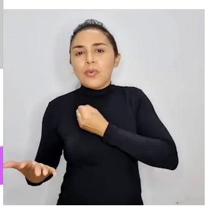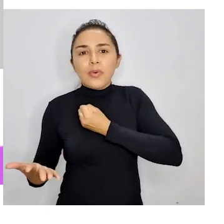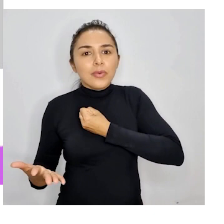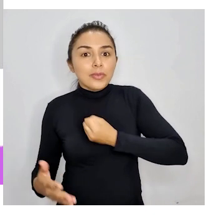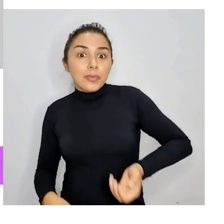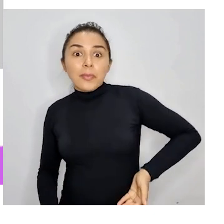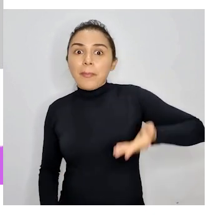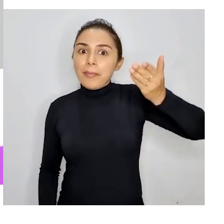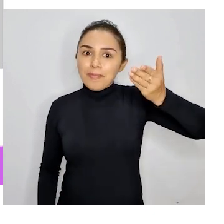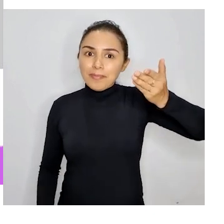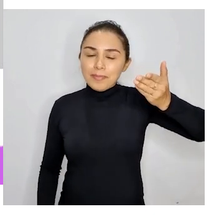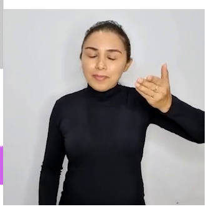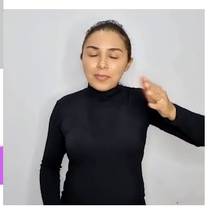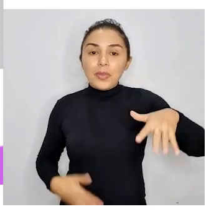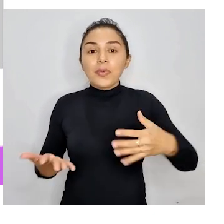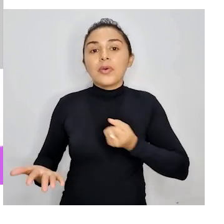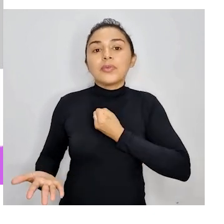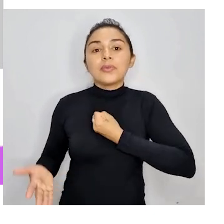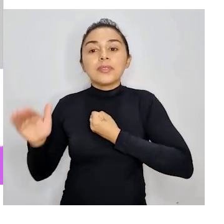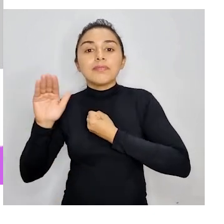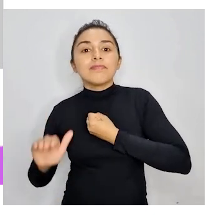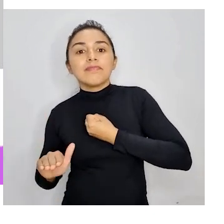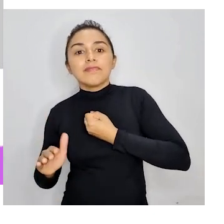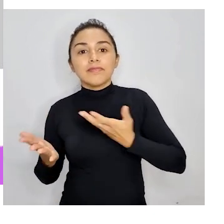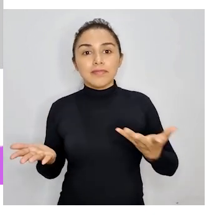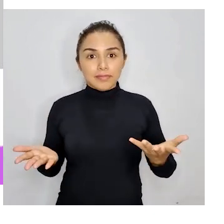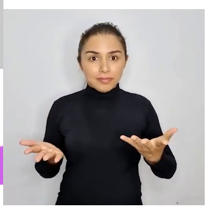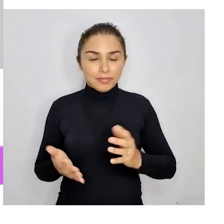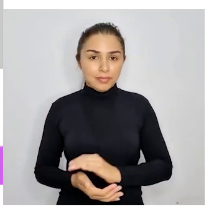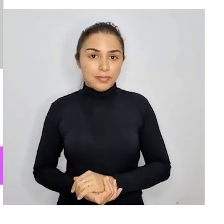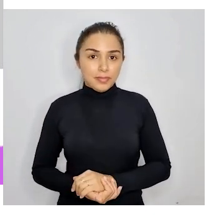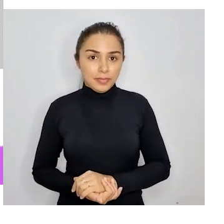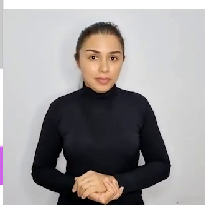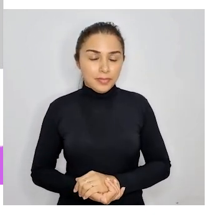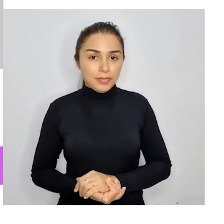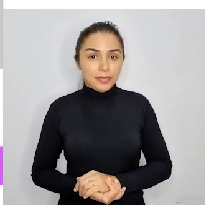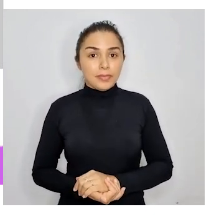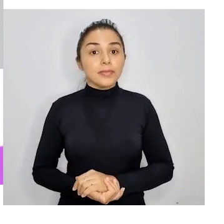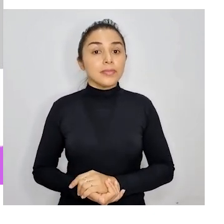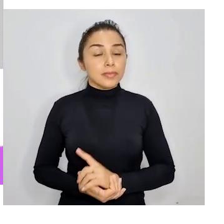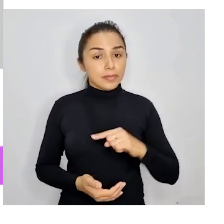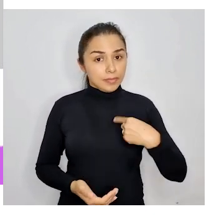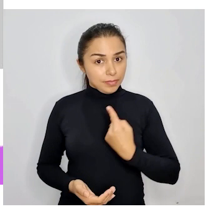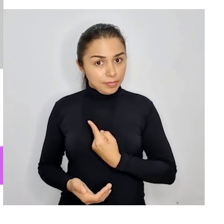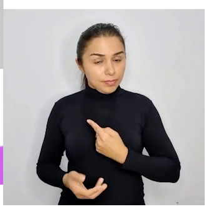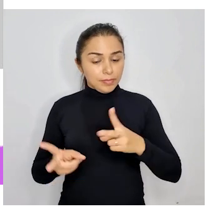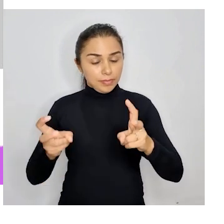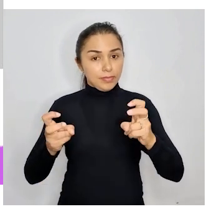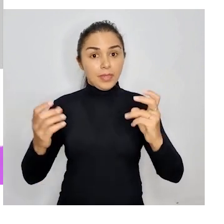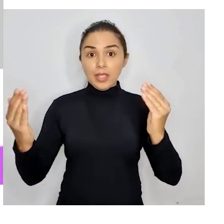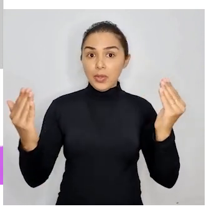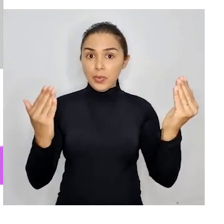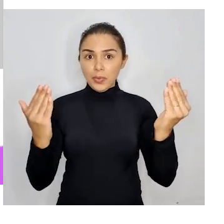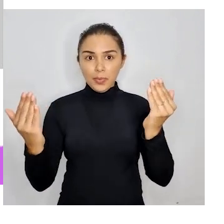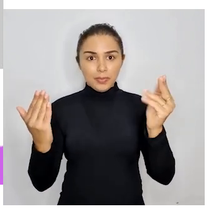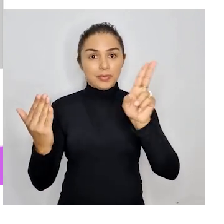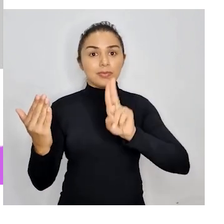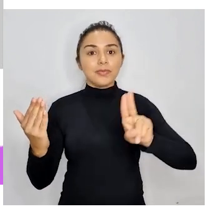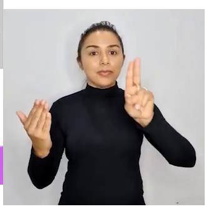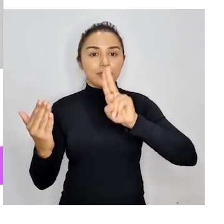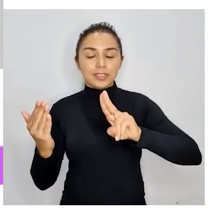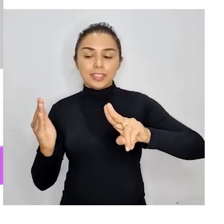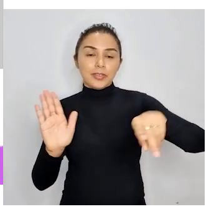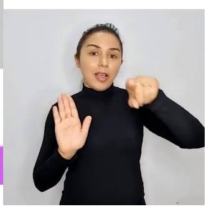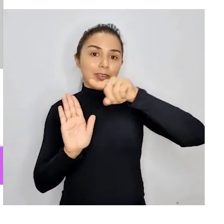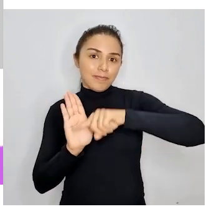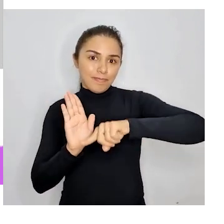é menor. Mas, implicitamente, nós temos aqui uma comparação através da subtração. Eu preciso,